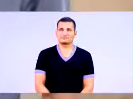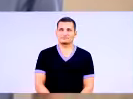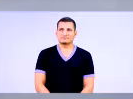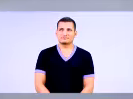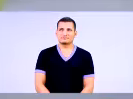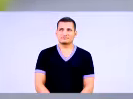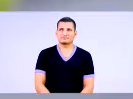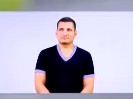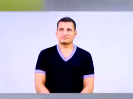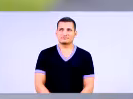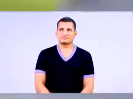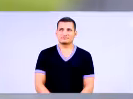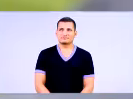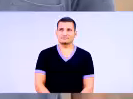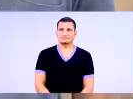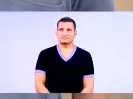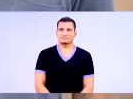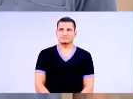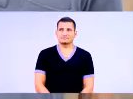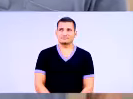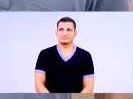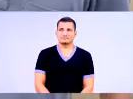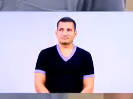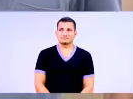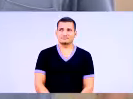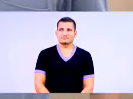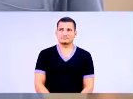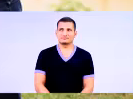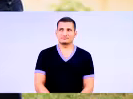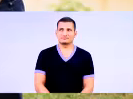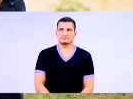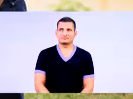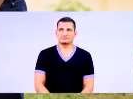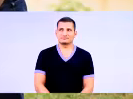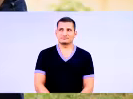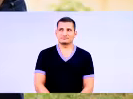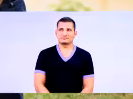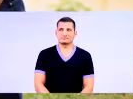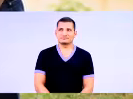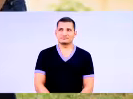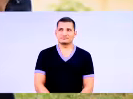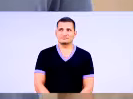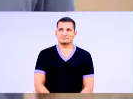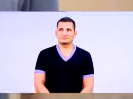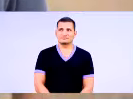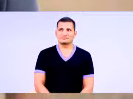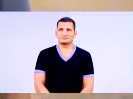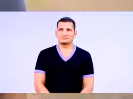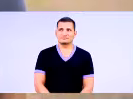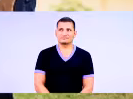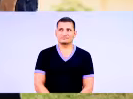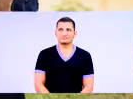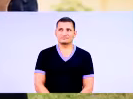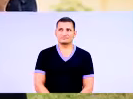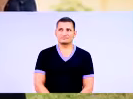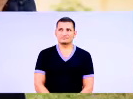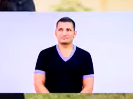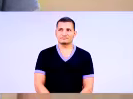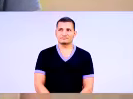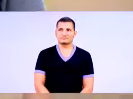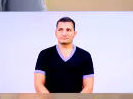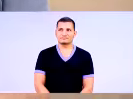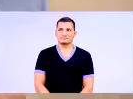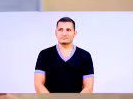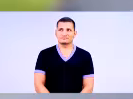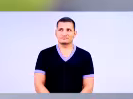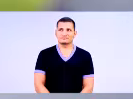I'm sorry. Oh, that's okay. My name is Ícaro. What's your name? My name's Denise. Nice to meet you. Oh, nice to meet you too. Do you